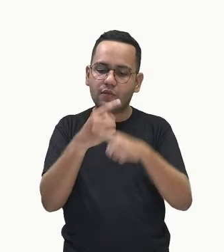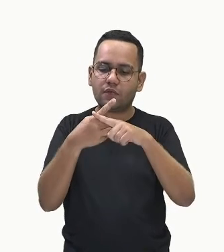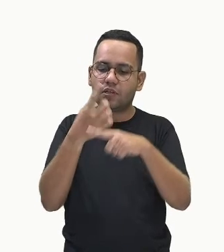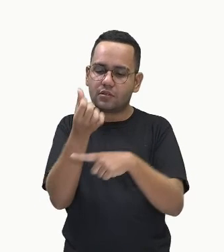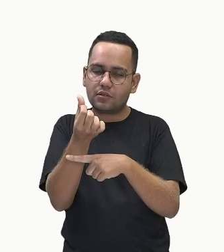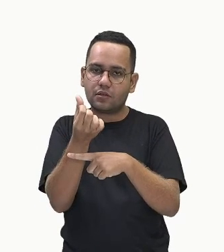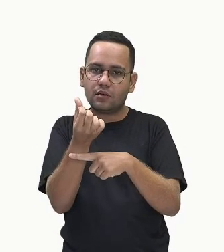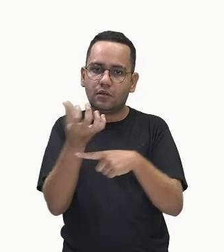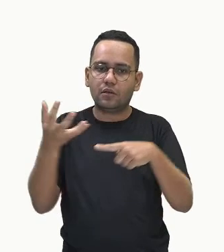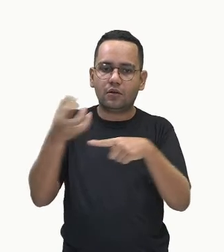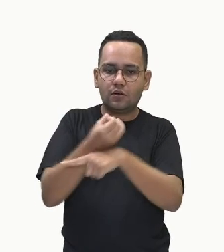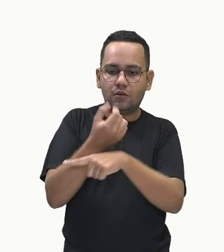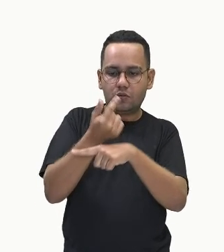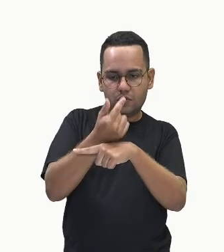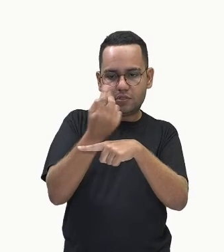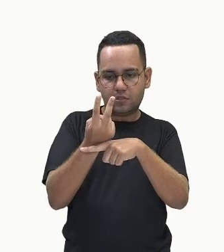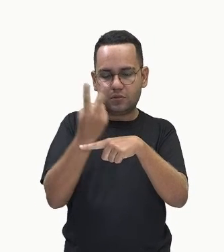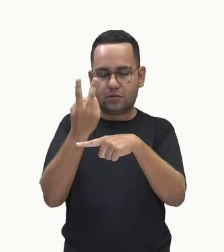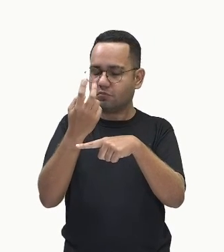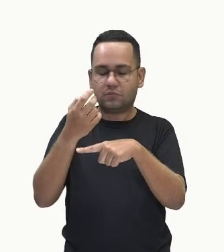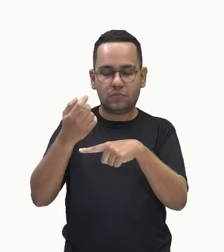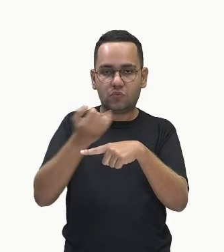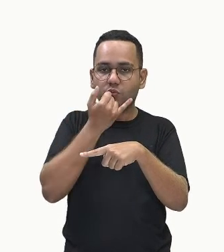6, 240.